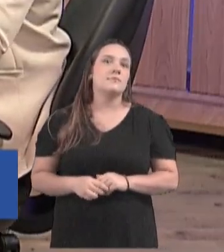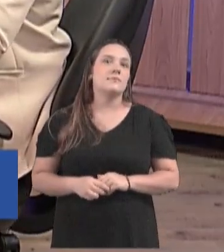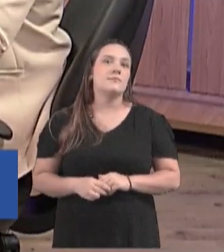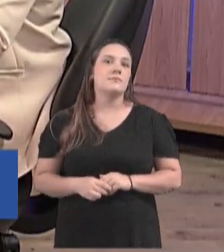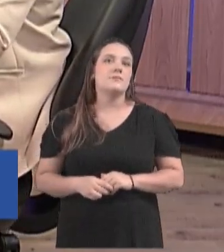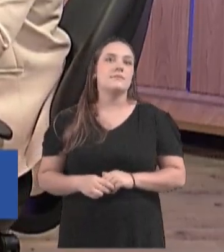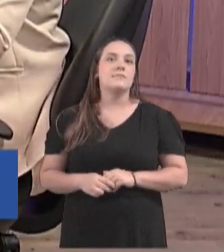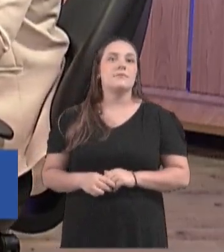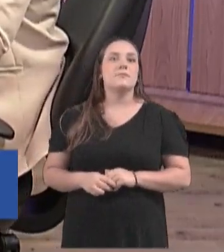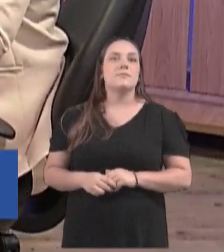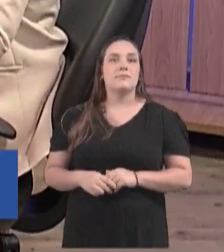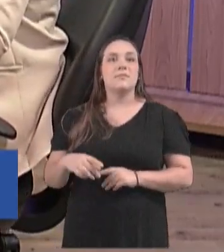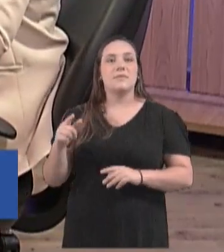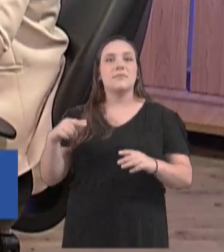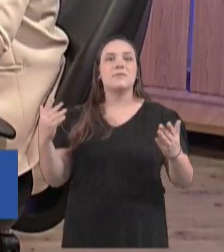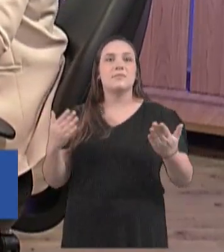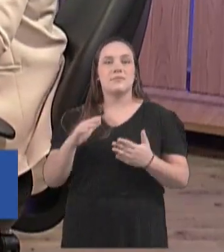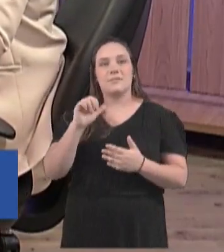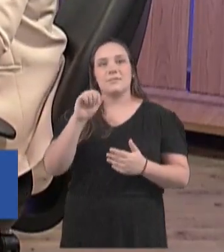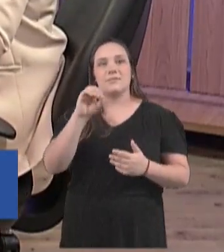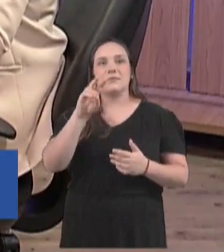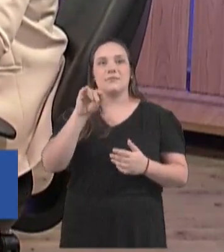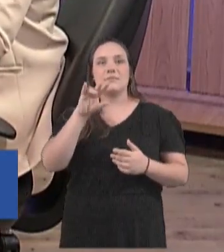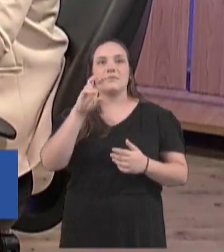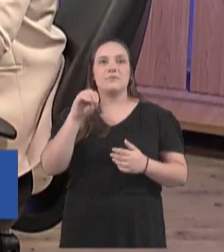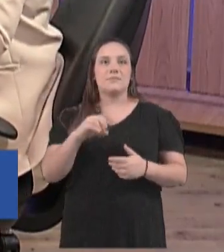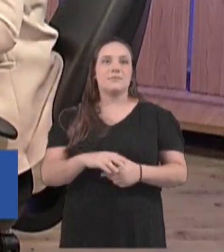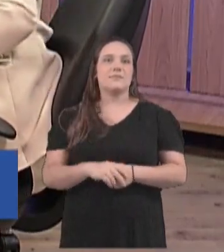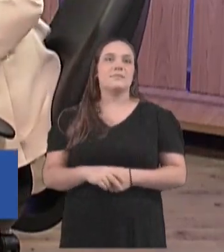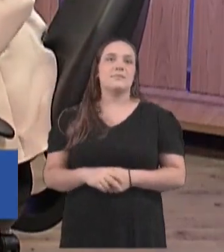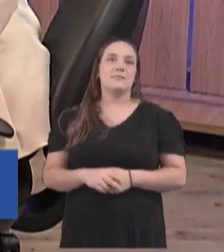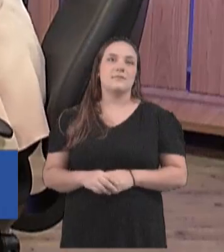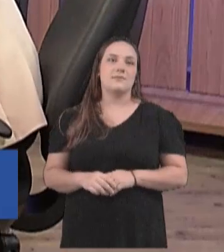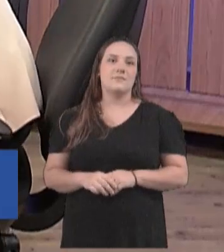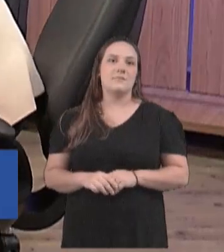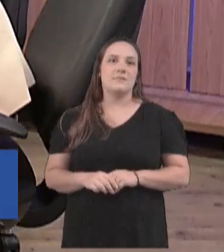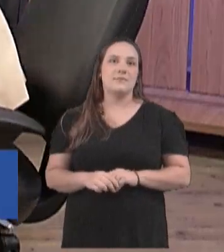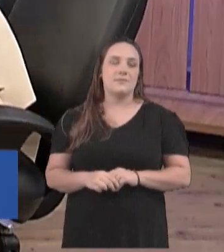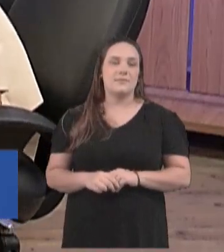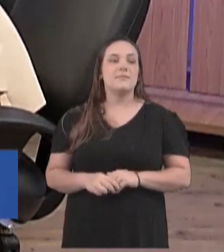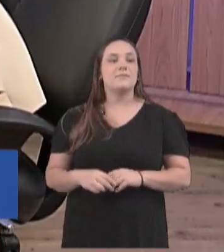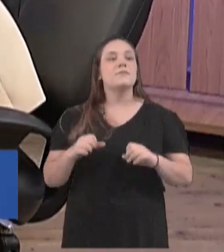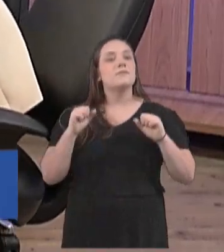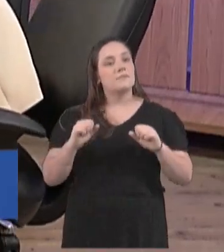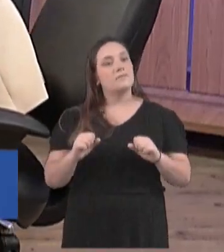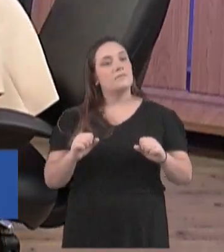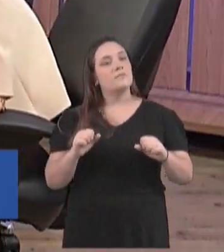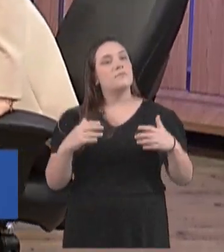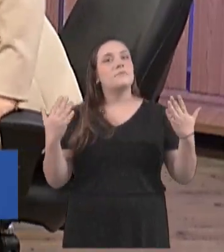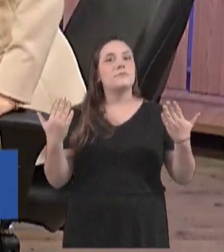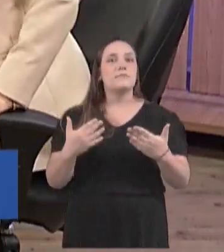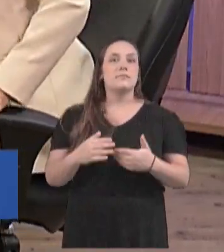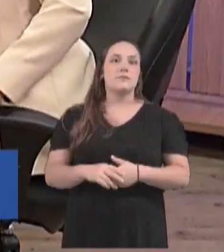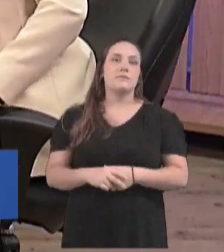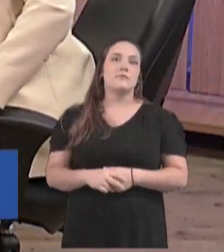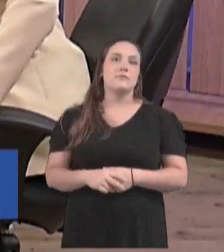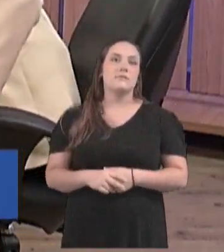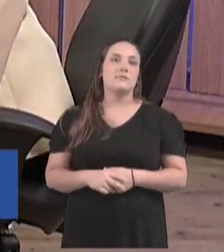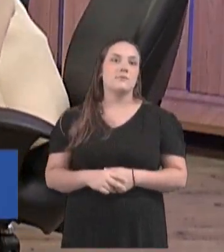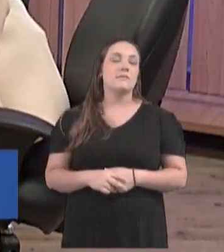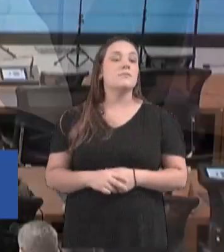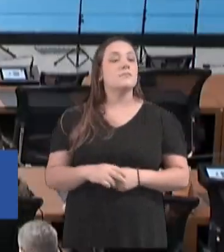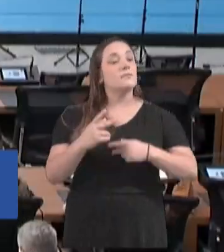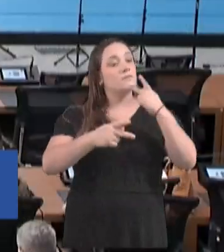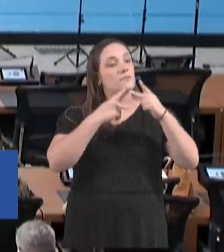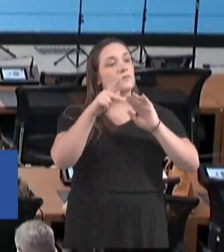vontade aqui no nosso estúdio. Estamos ao vivo, mas... A gente está ao vivo, já esperando mais um entrevistado. Muito obrigado, Obrigada, Ana. Viu? Pois é, Mari, a gente até,